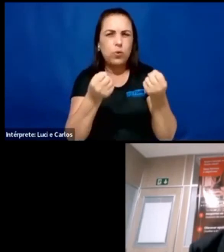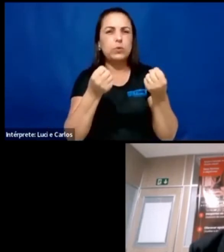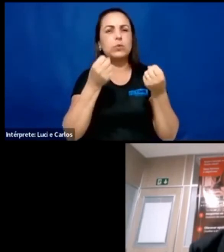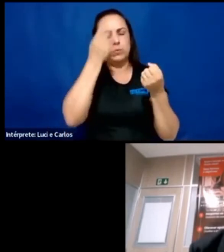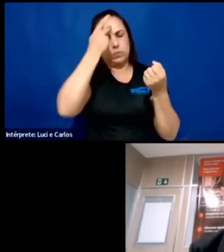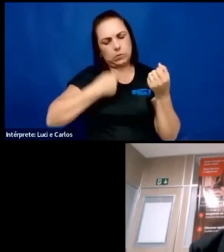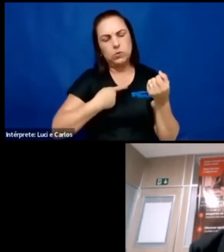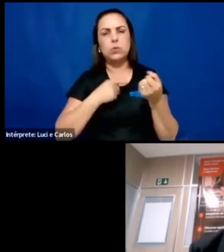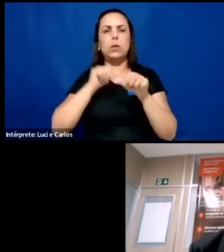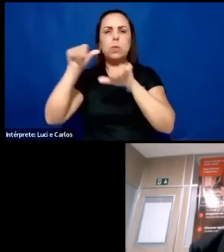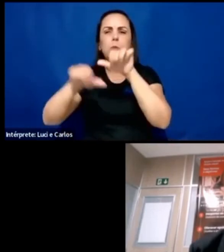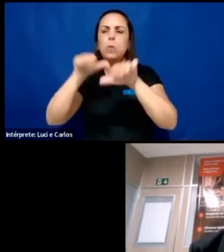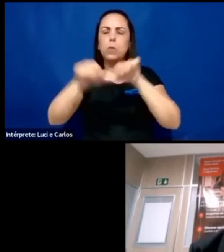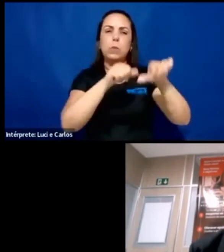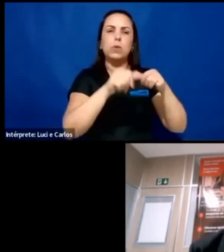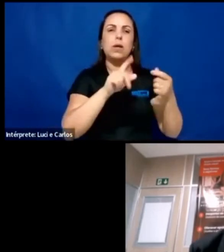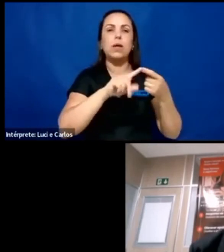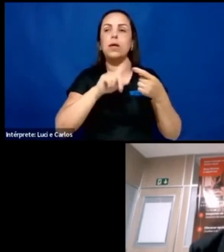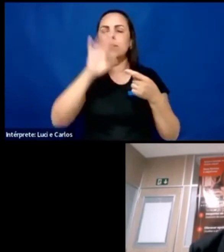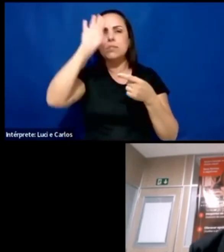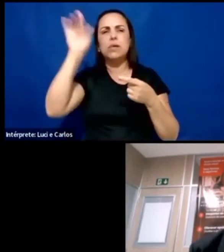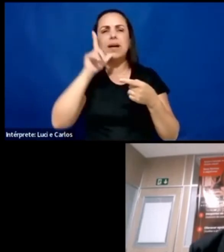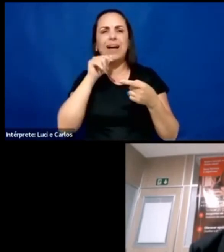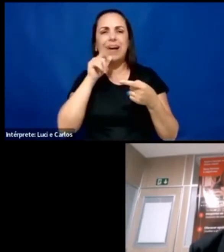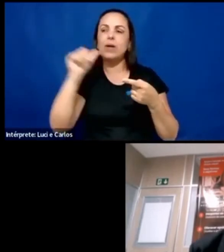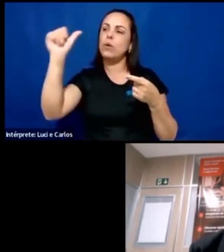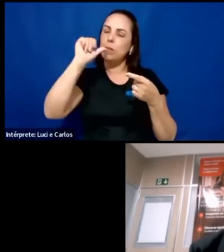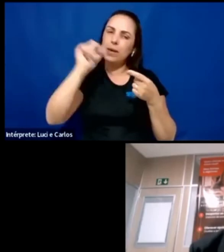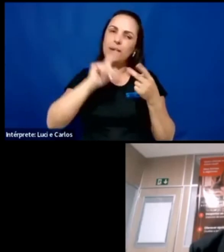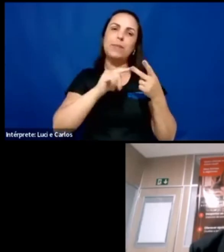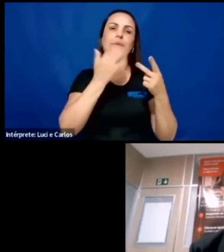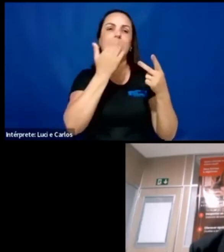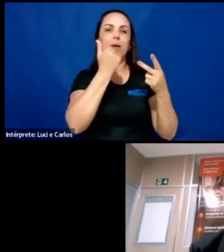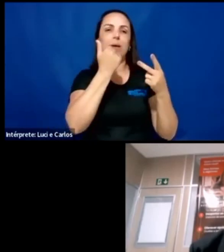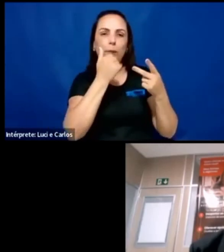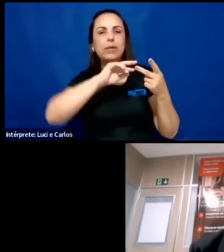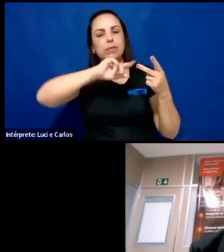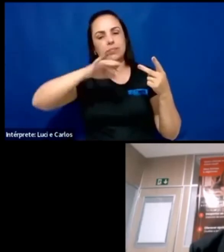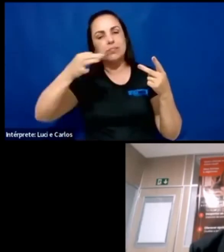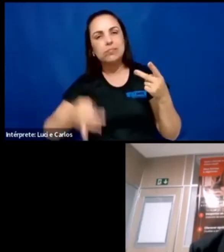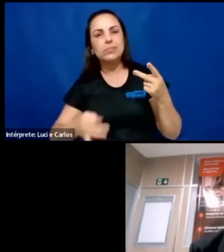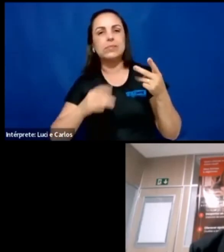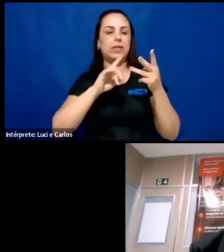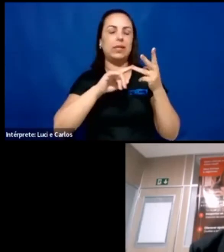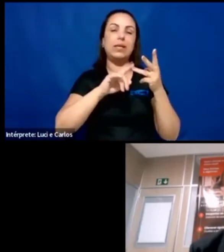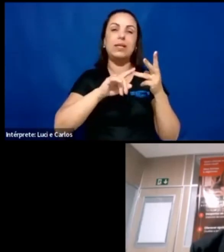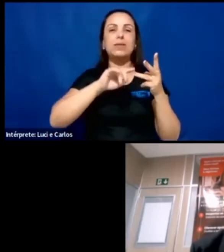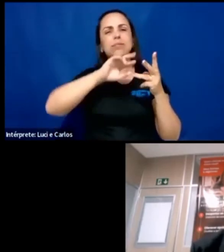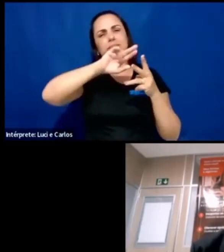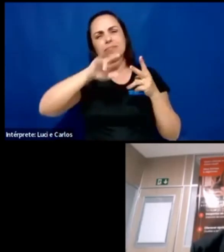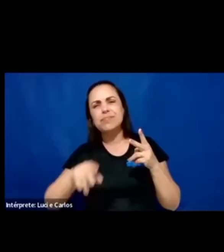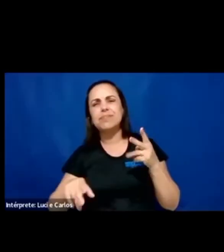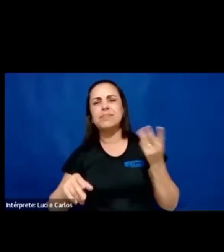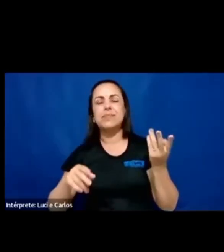Porque tudo que você faz, você usa água. Concorda? O alimento, você lava água no alimento, você bebe água. Então